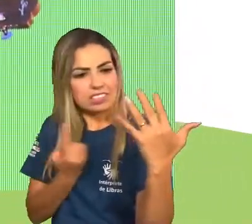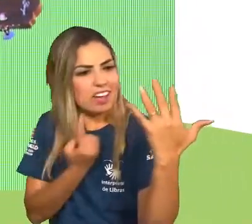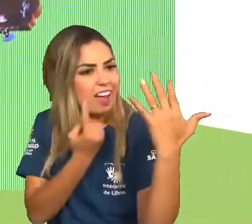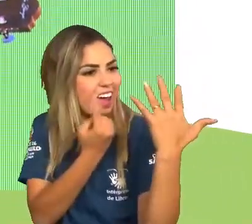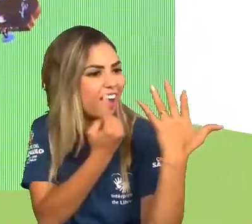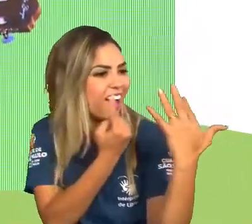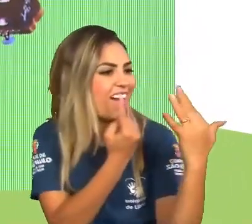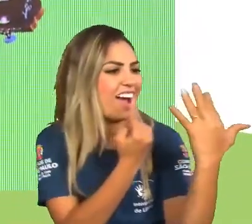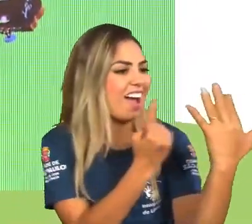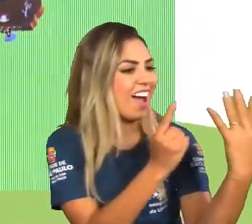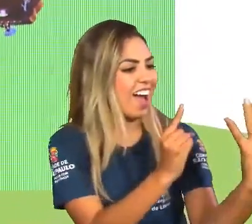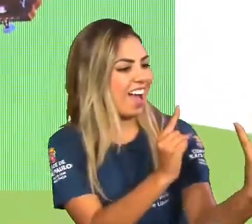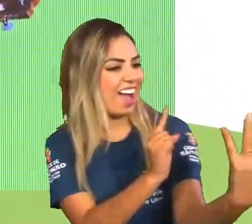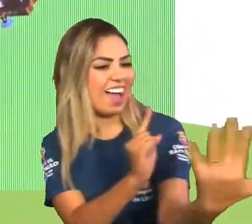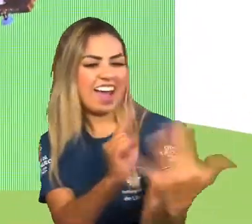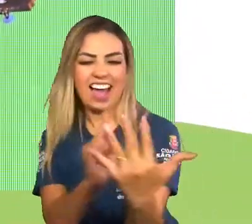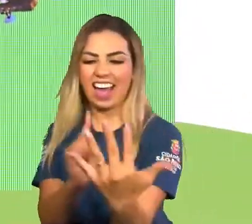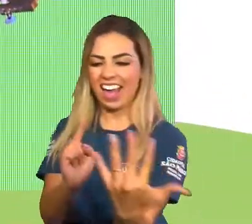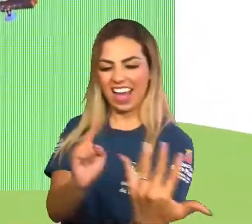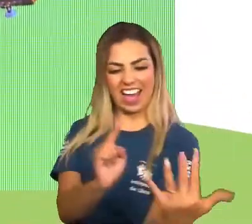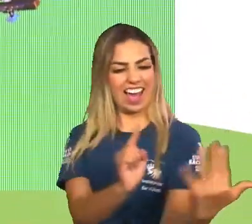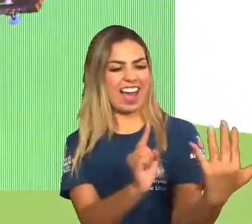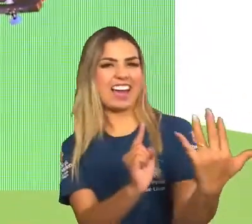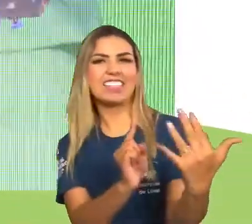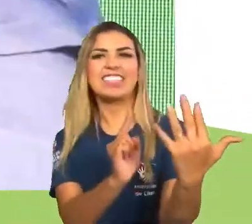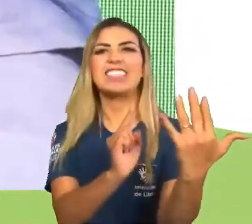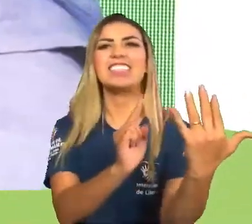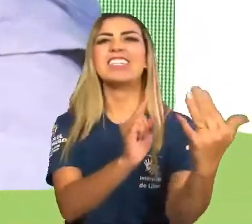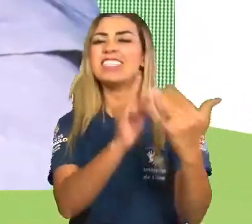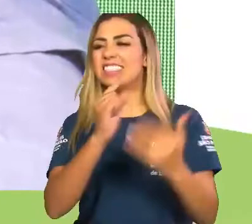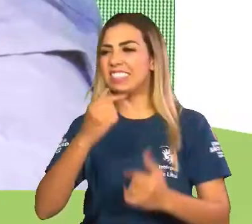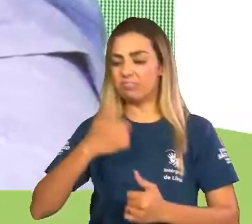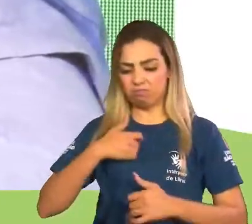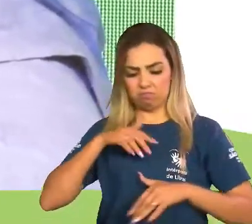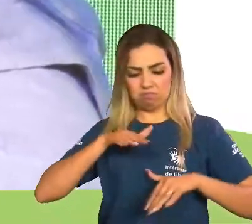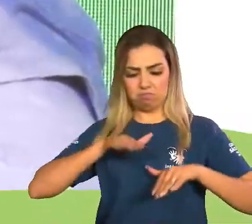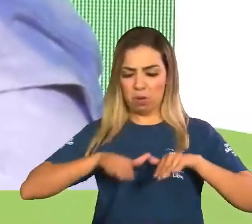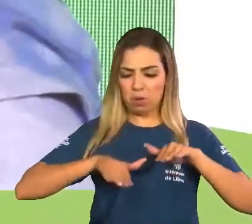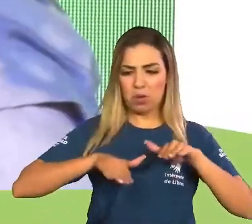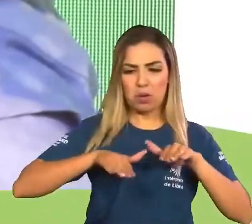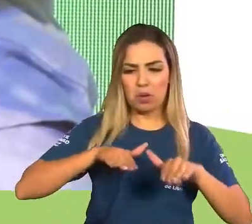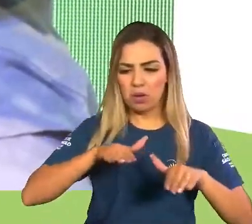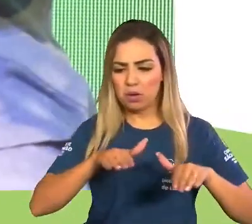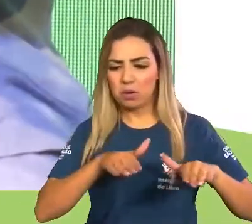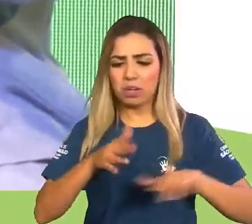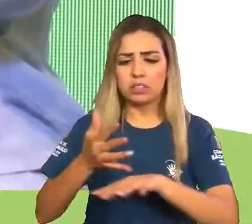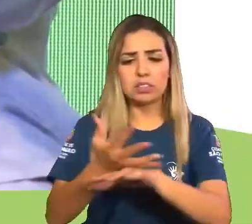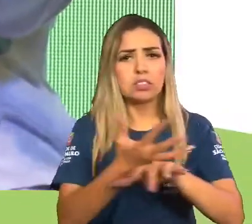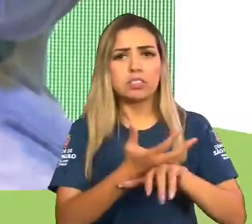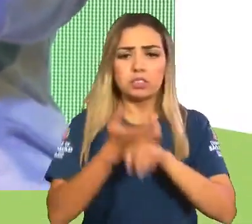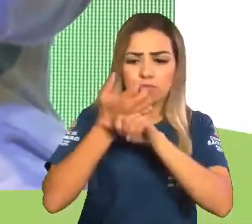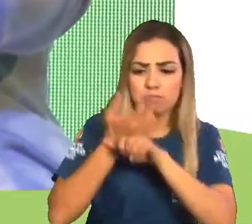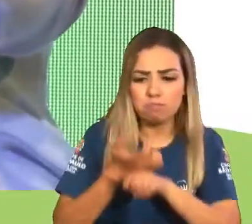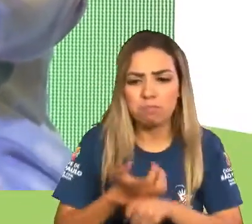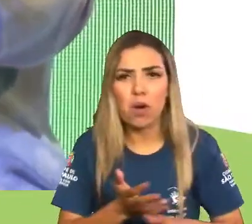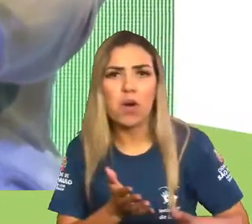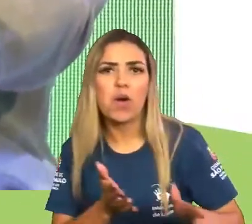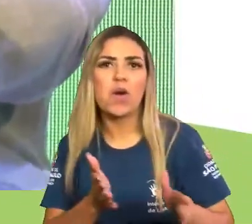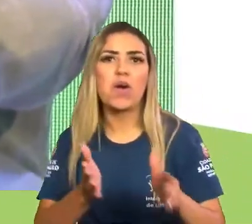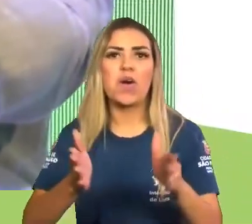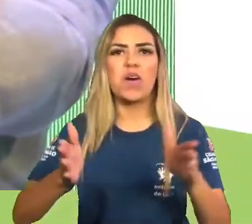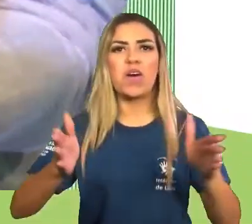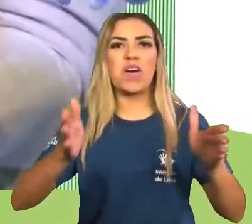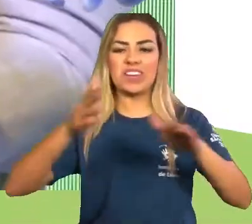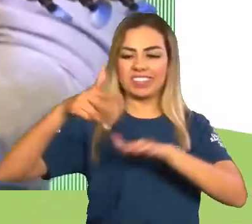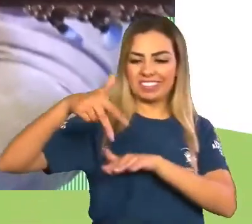da escuridão. Seus pés me abrem o caminho, eu